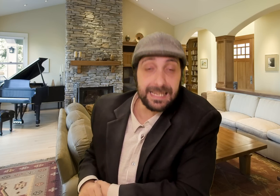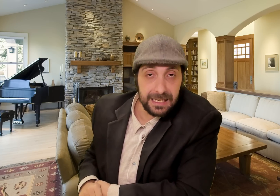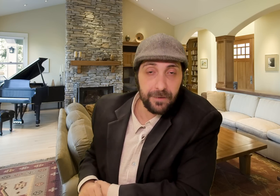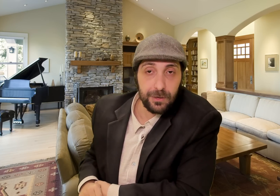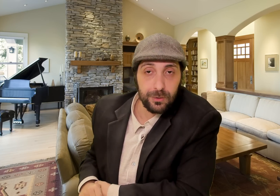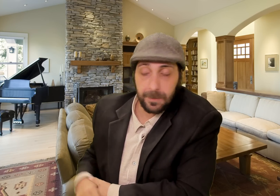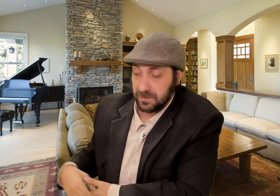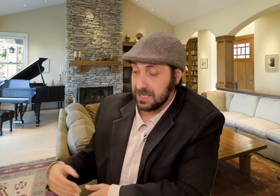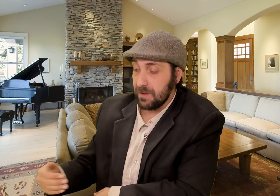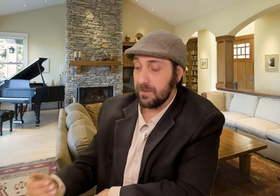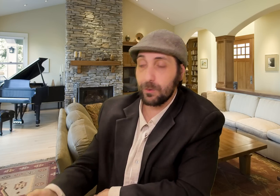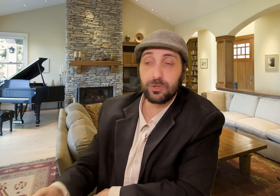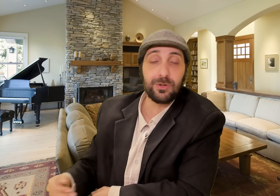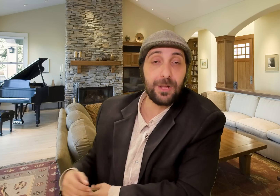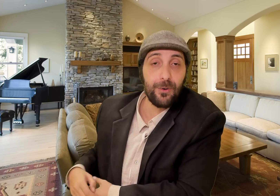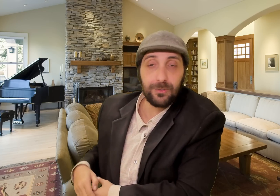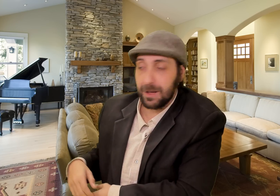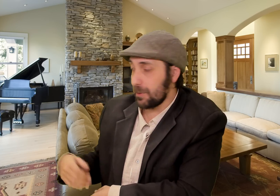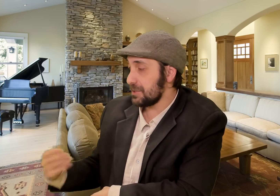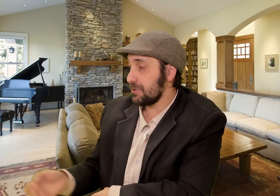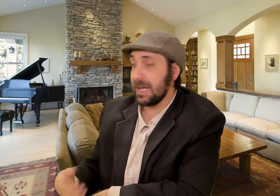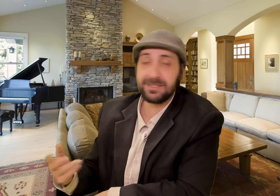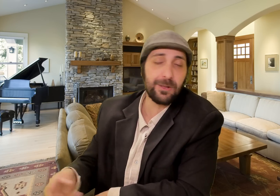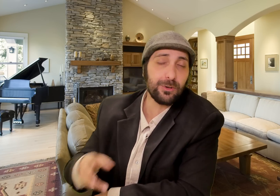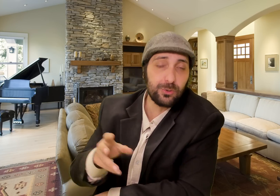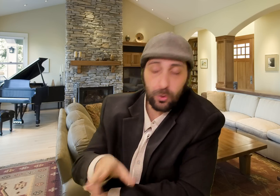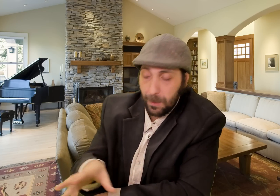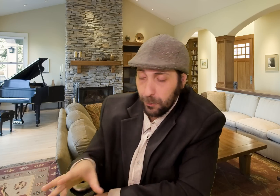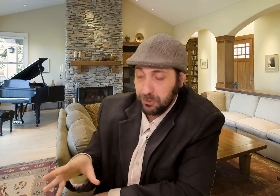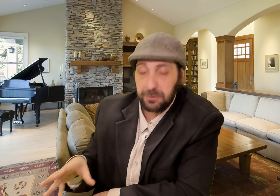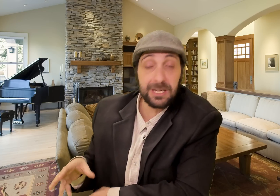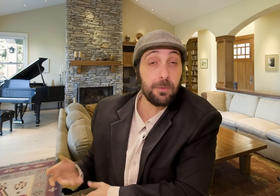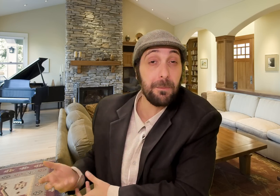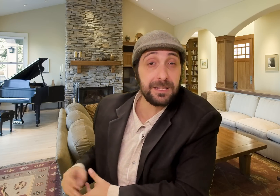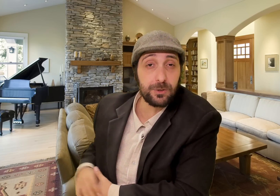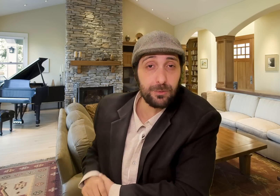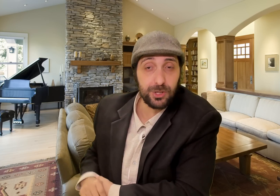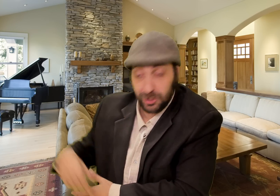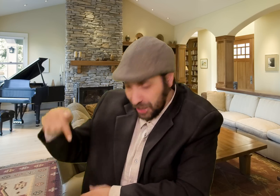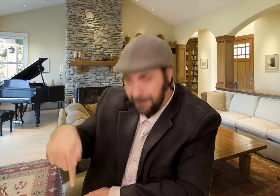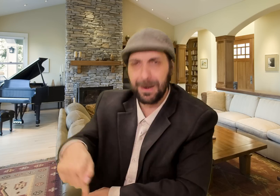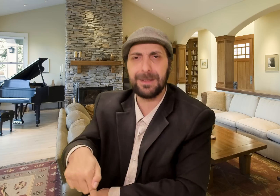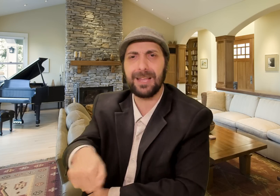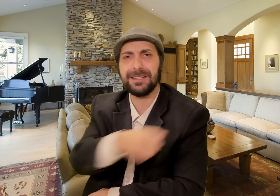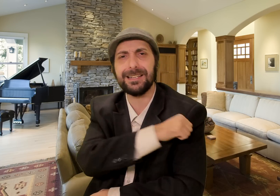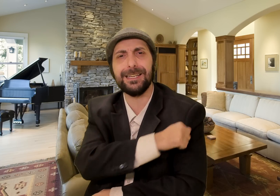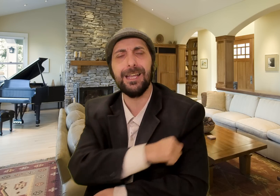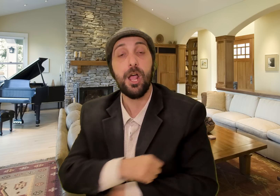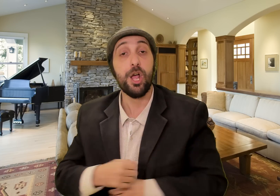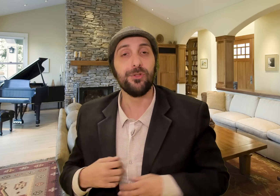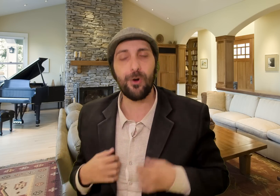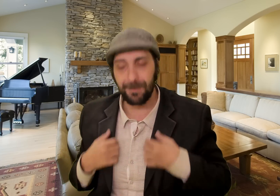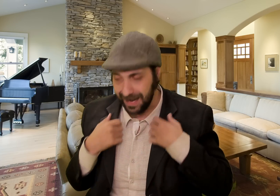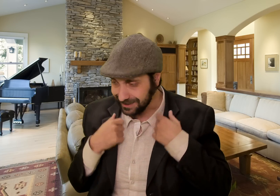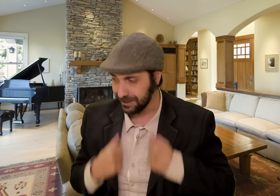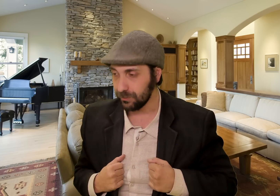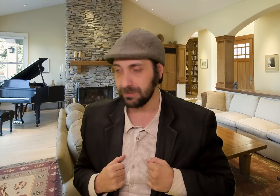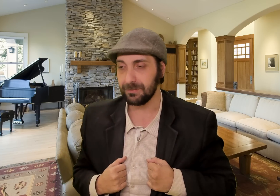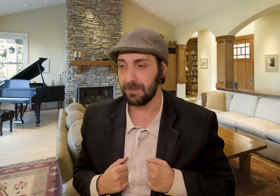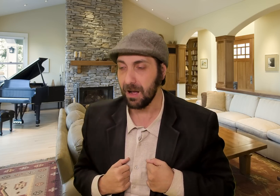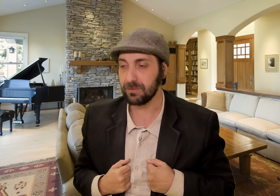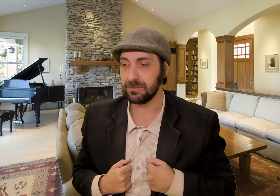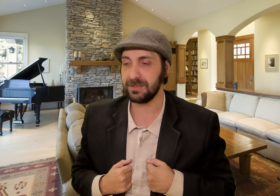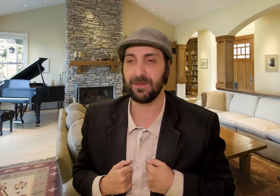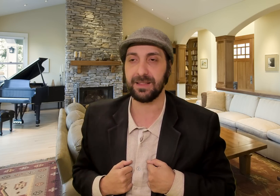incrível você vai ver a construção da onda promiscuidade Esse negócio todo apontado ali com metas comunista já implementadas aqui no Brasil